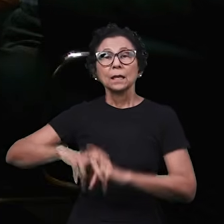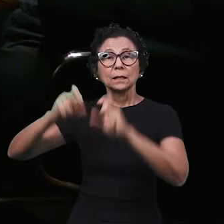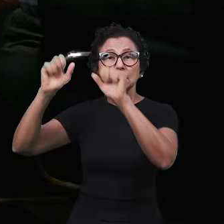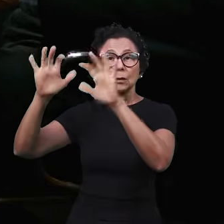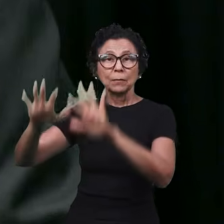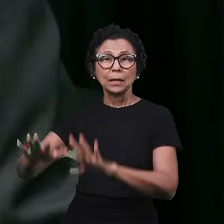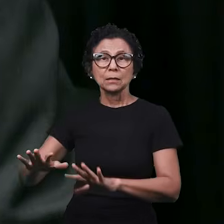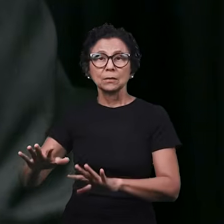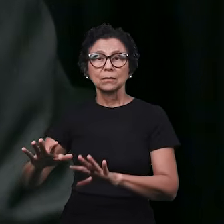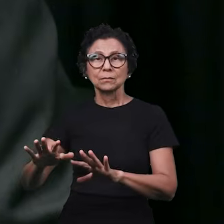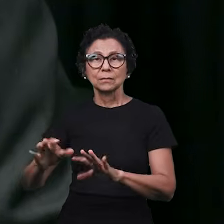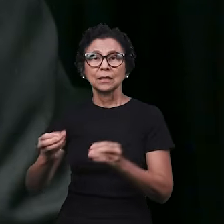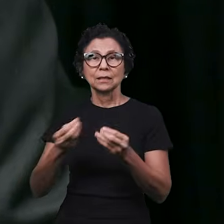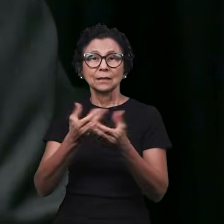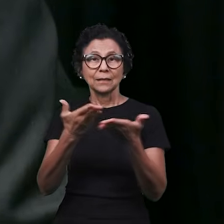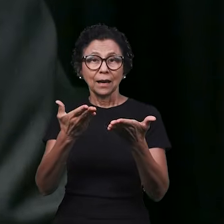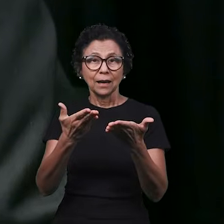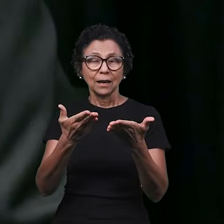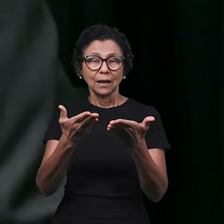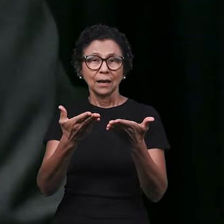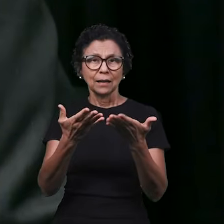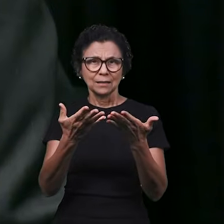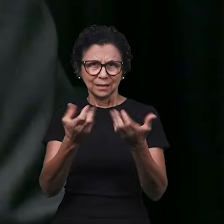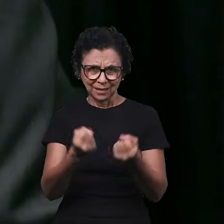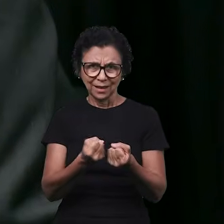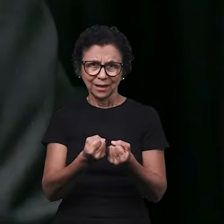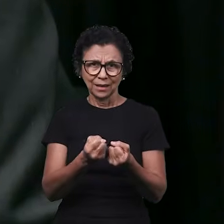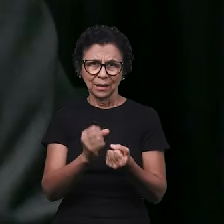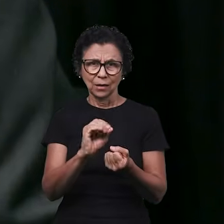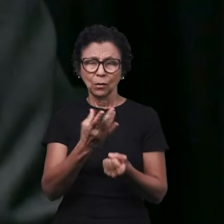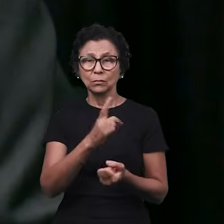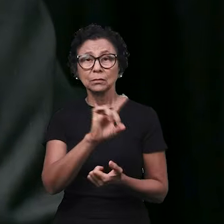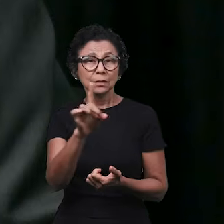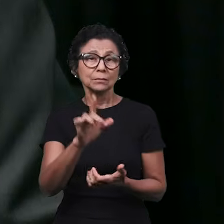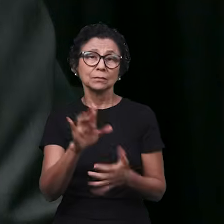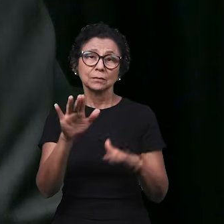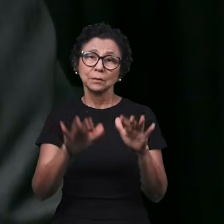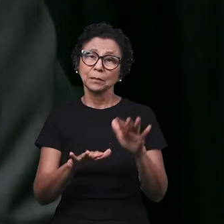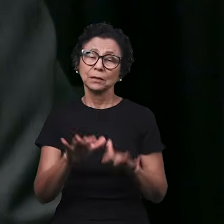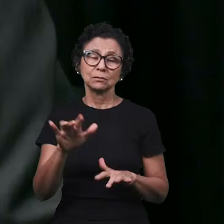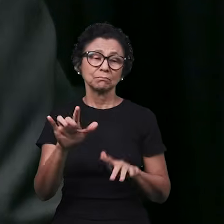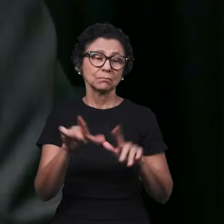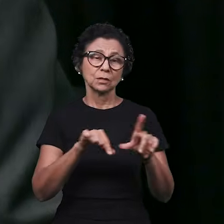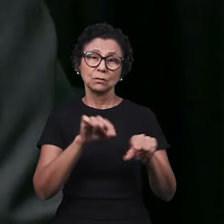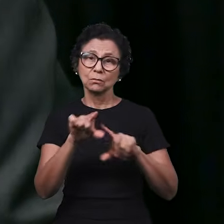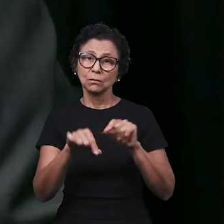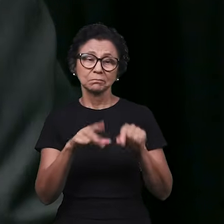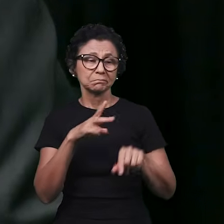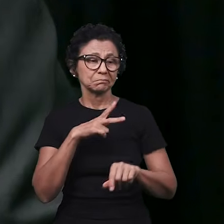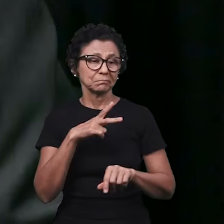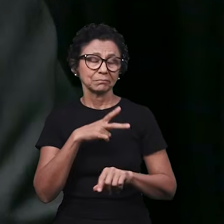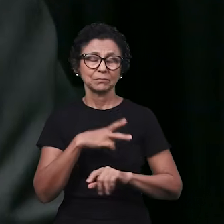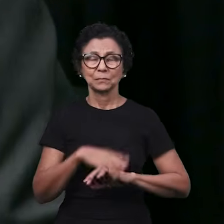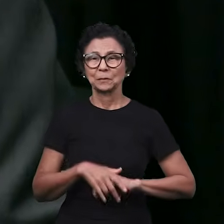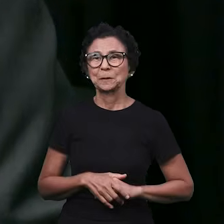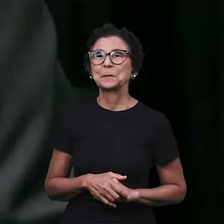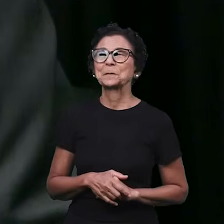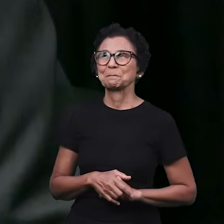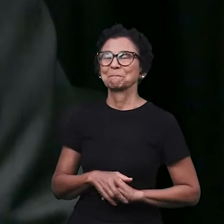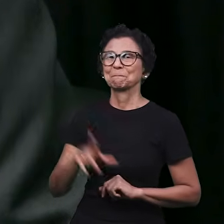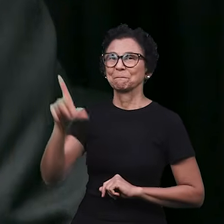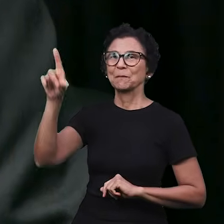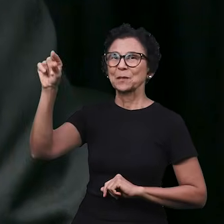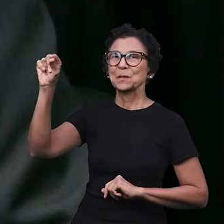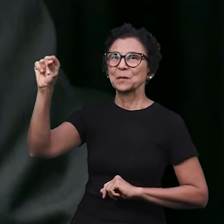do Senhor está à disposição. Você quer ou não? Isso depende das escolhas que a gente faz. Quando